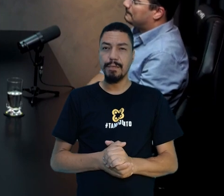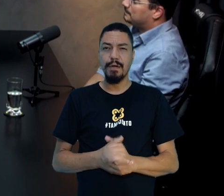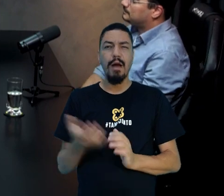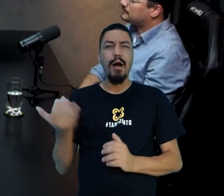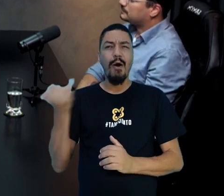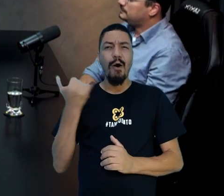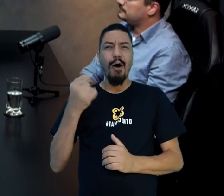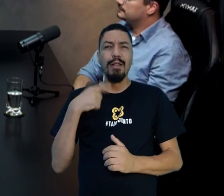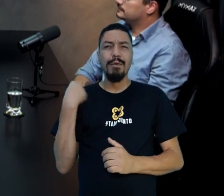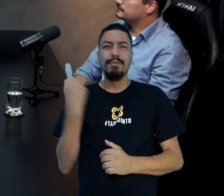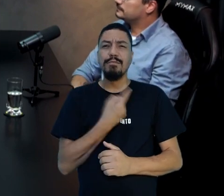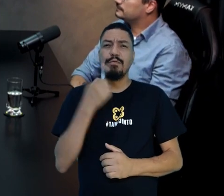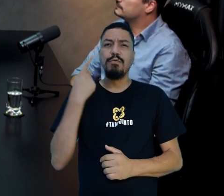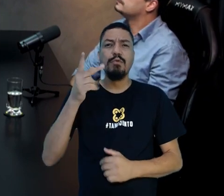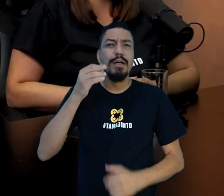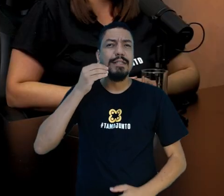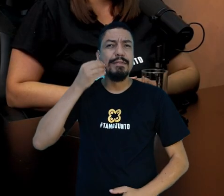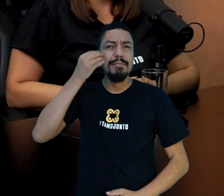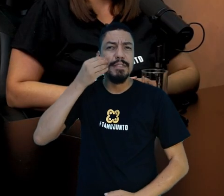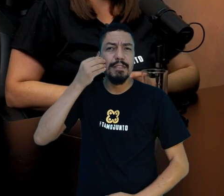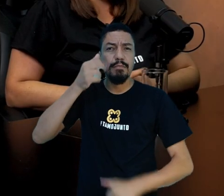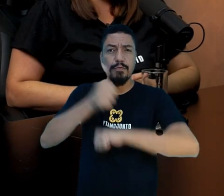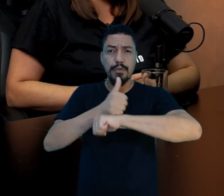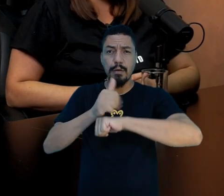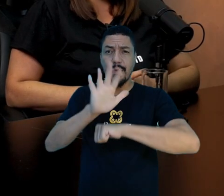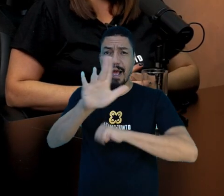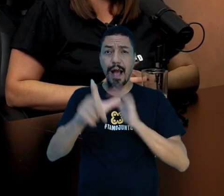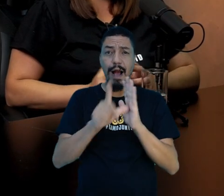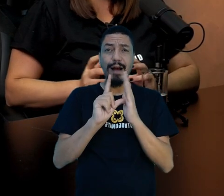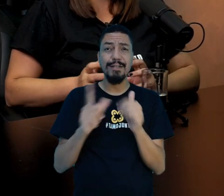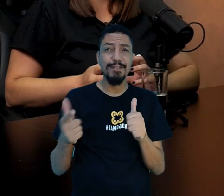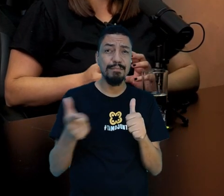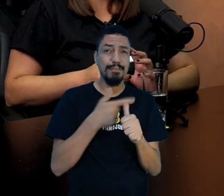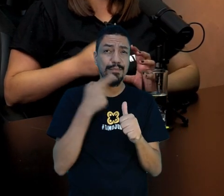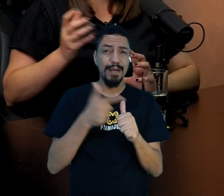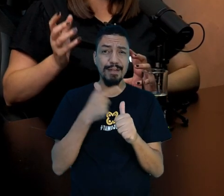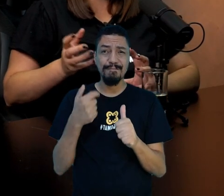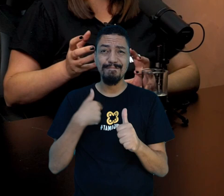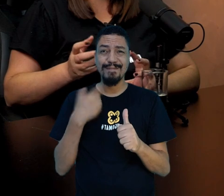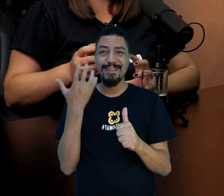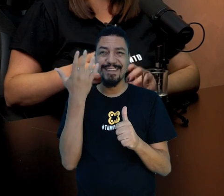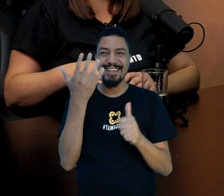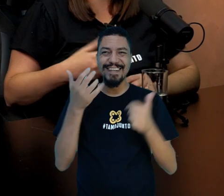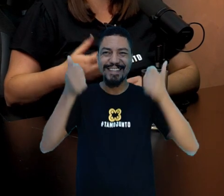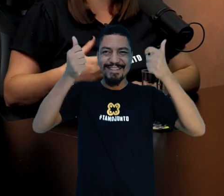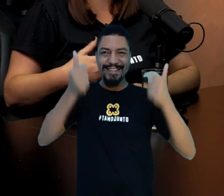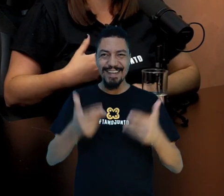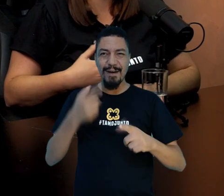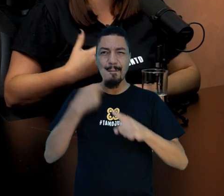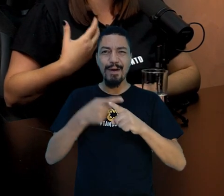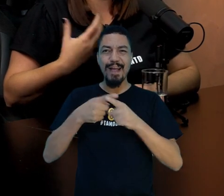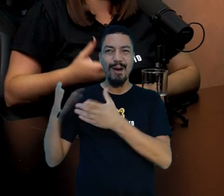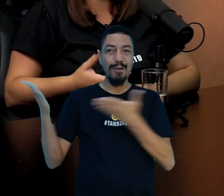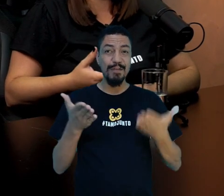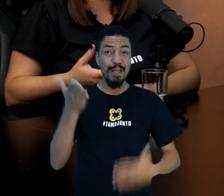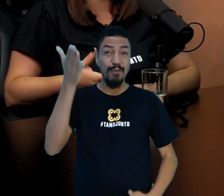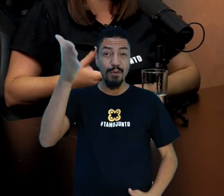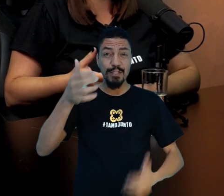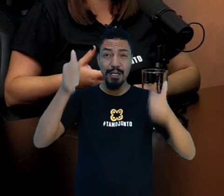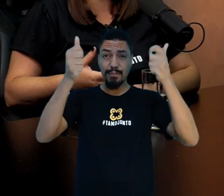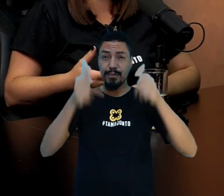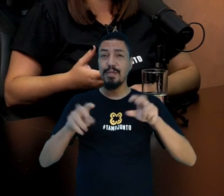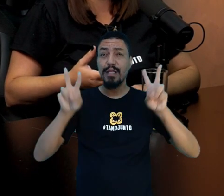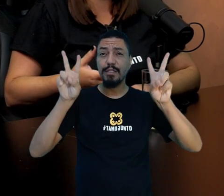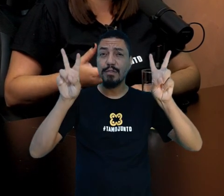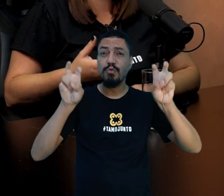gente um pouquinho da sua experiência profissional, mas antes eu queria deixar aqui explícito por que que eu te convidei para vir